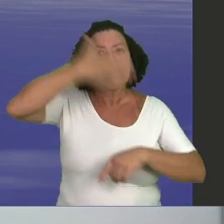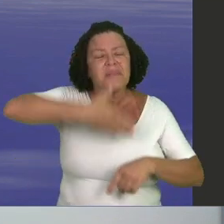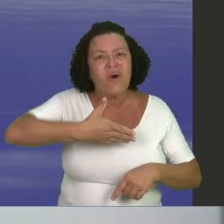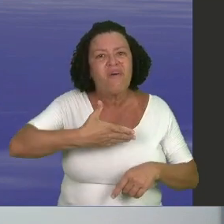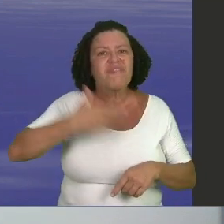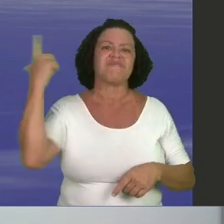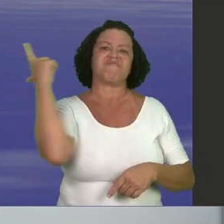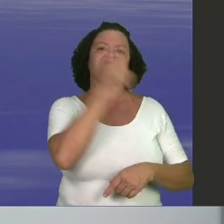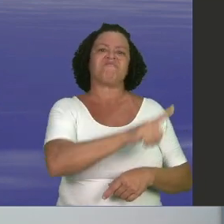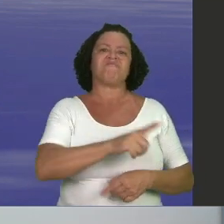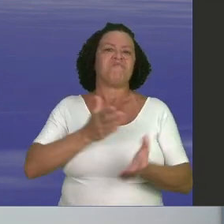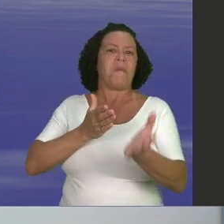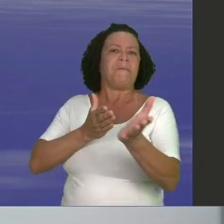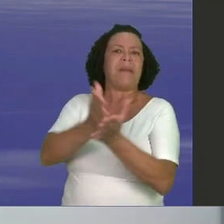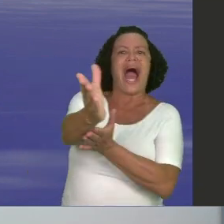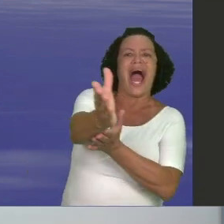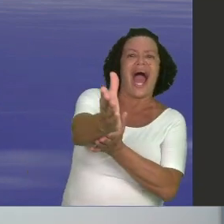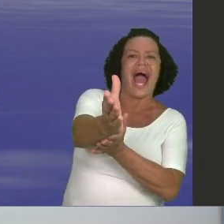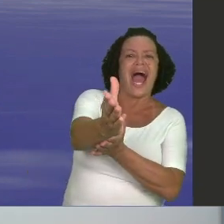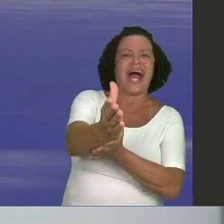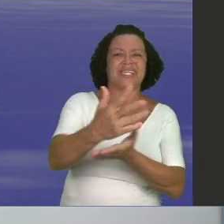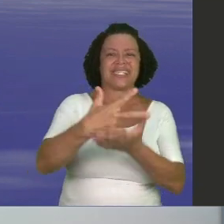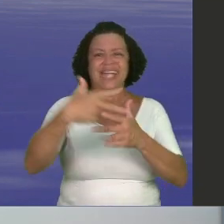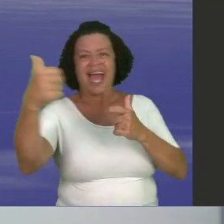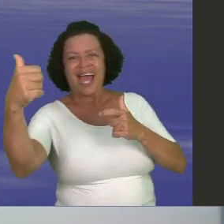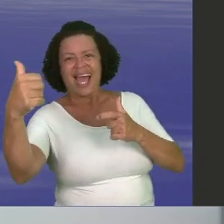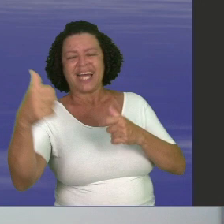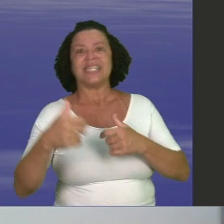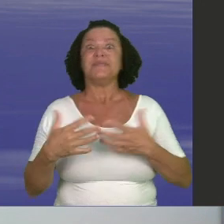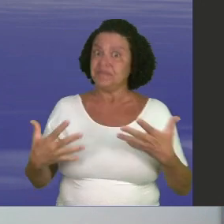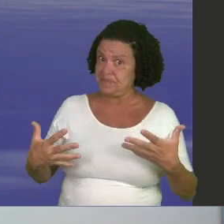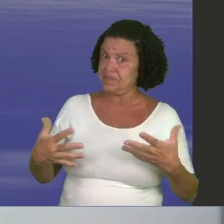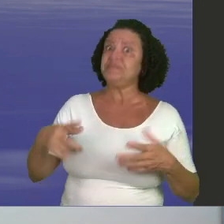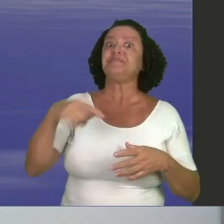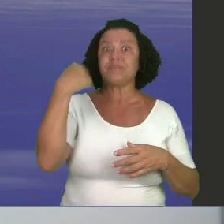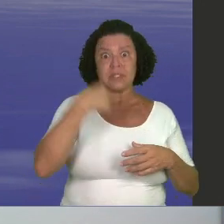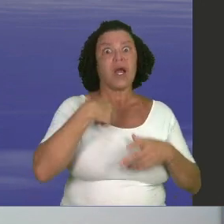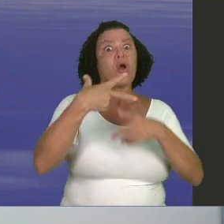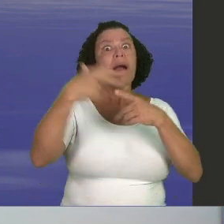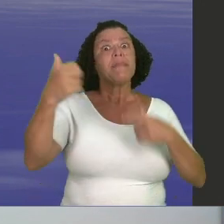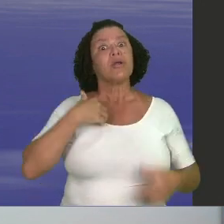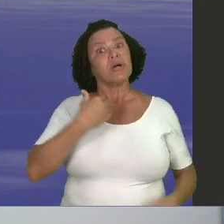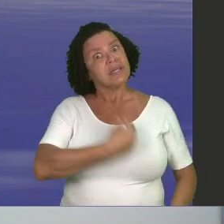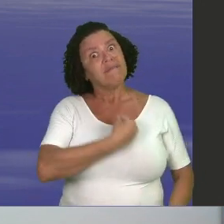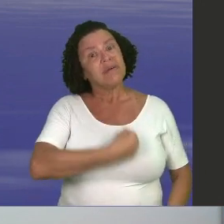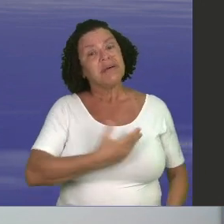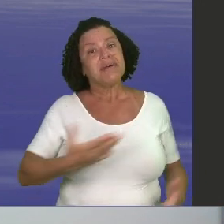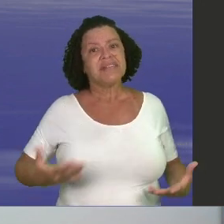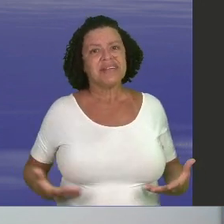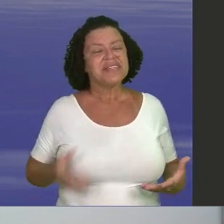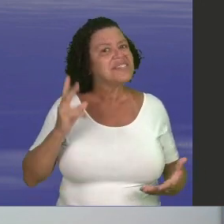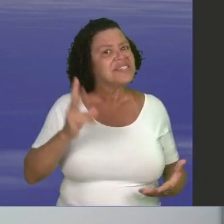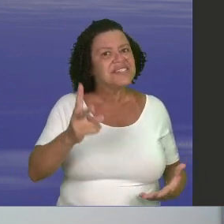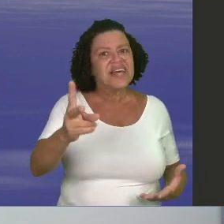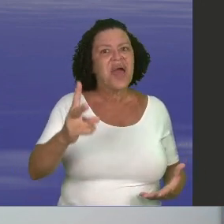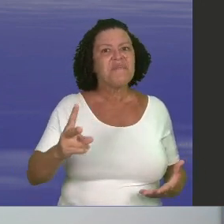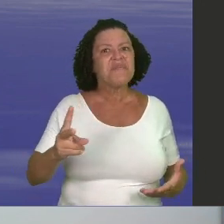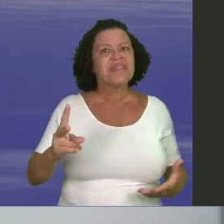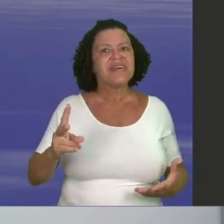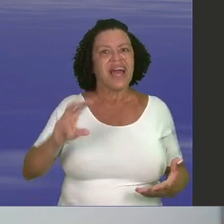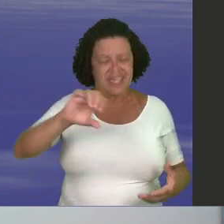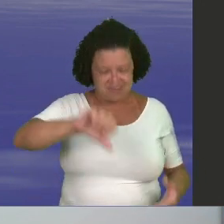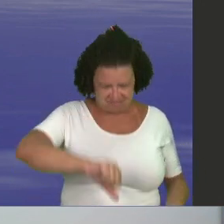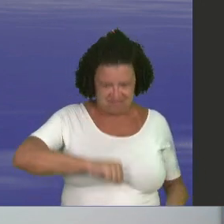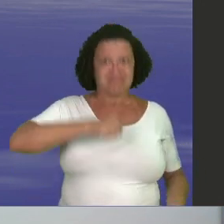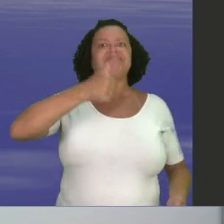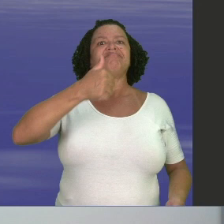ele superar e ser campeão. Nós temos que ser campeão da nossa vida, sempre se superar,